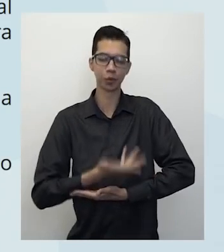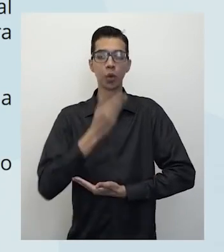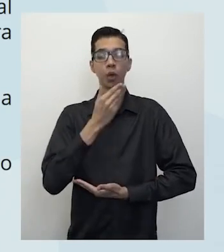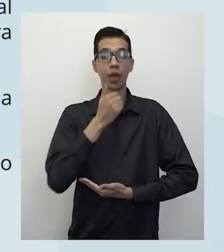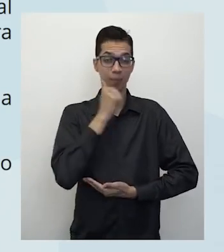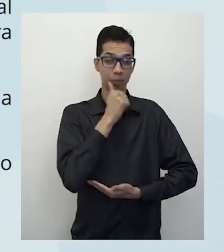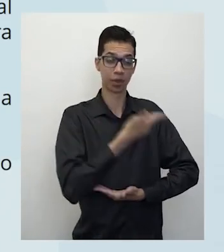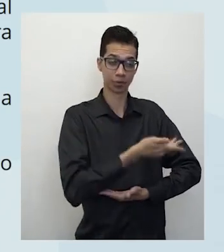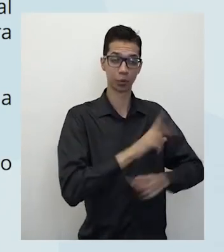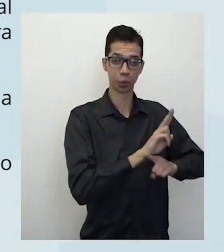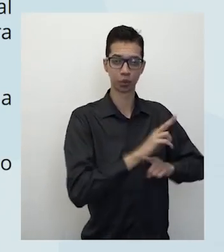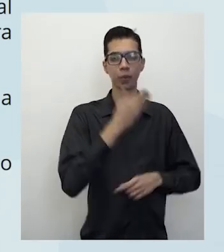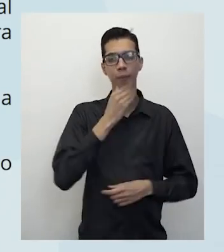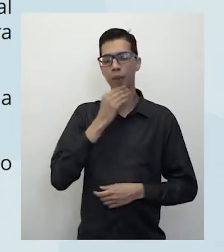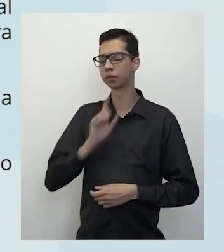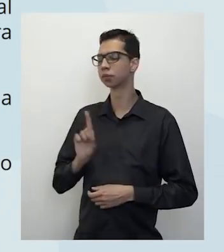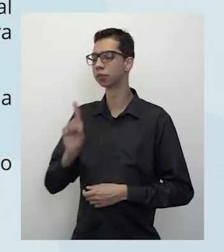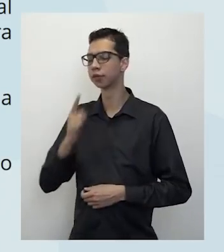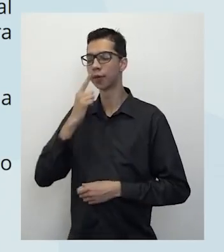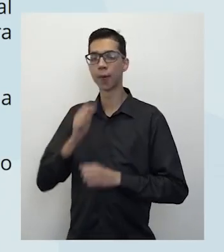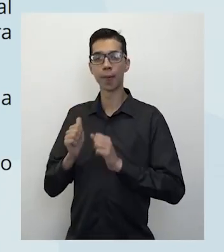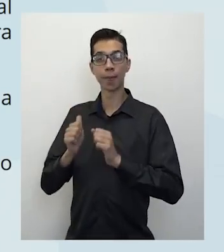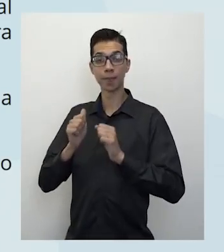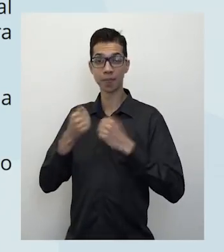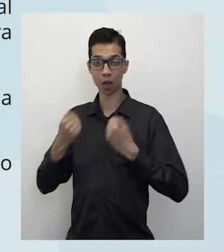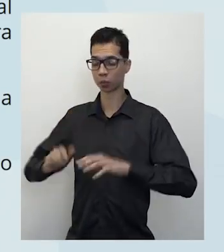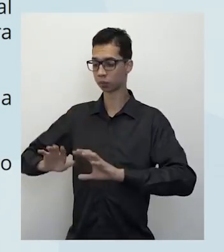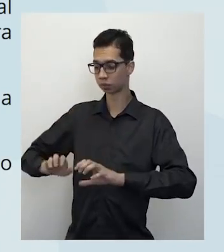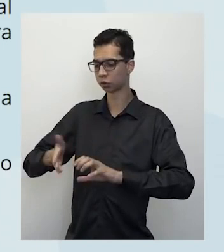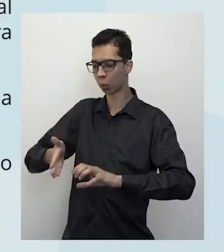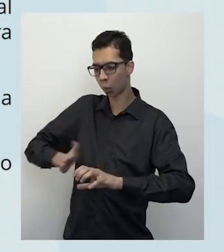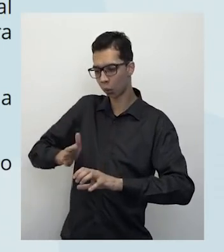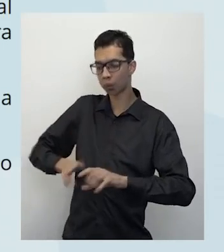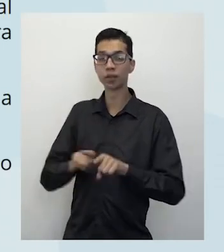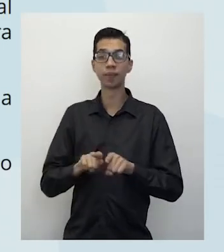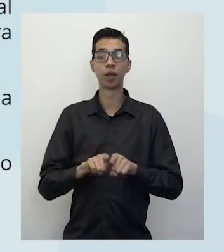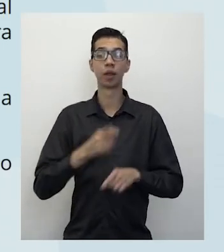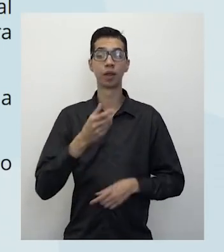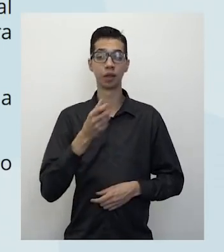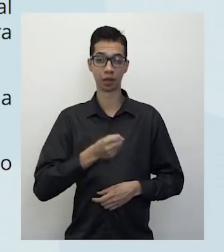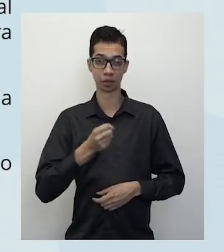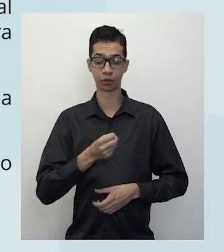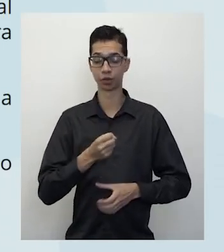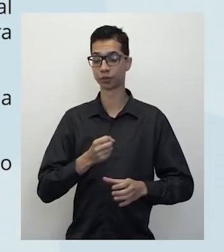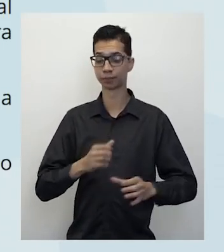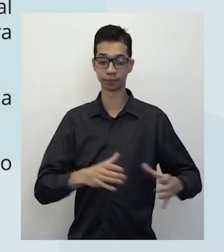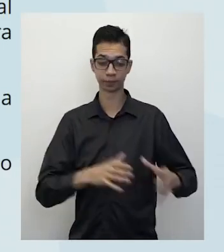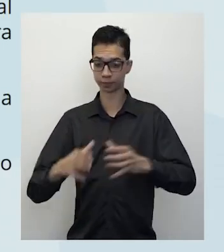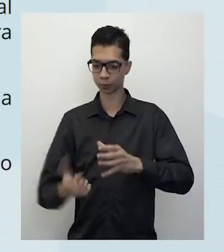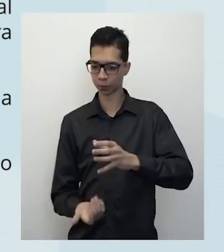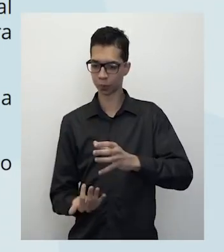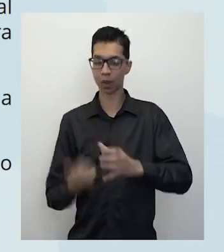o leite, arrumar a mochila da filhinha de quase 2 anos. Ia à creche. sentia toda